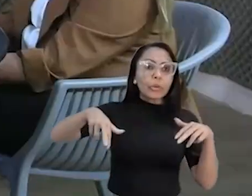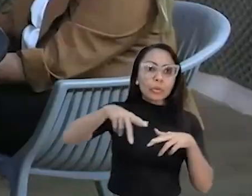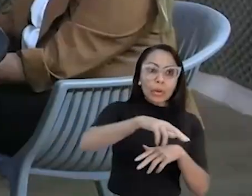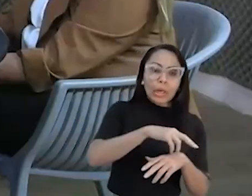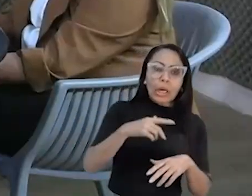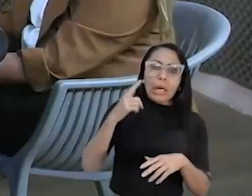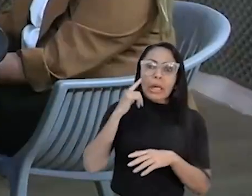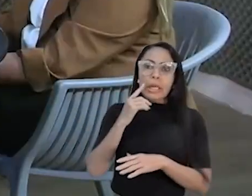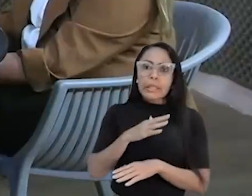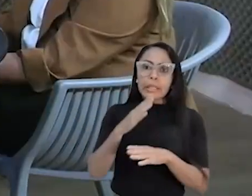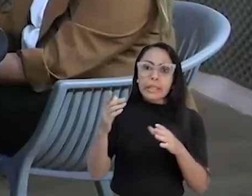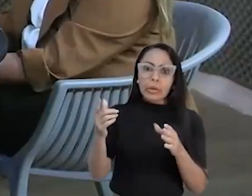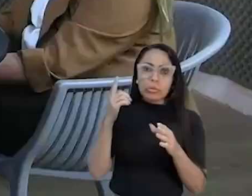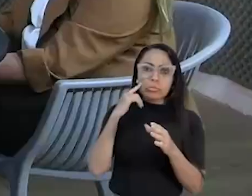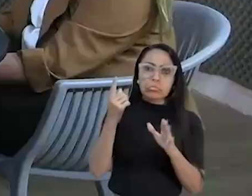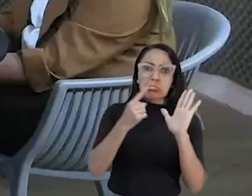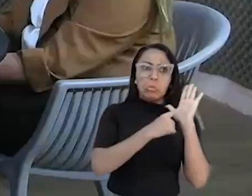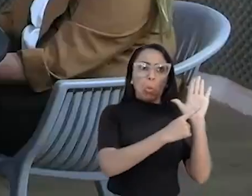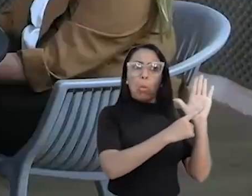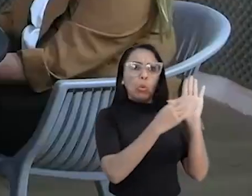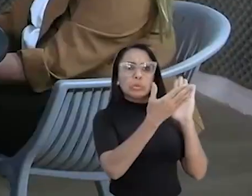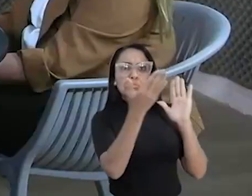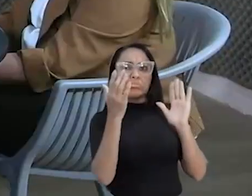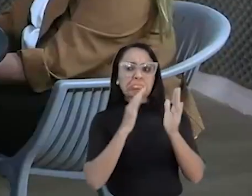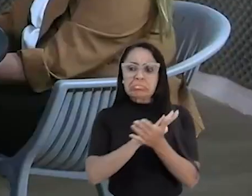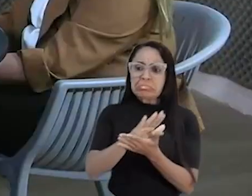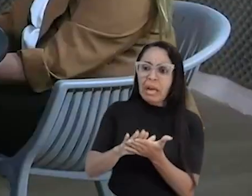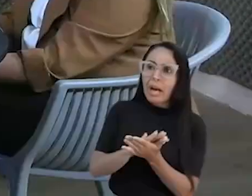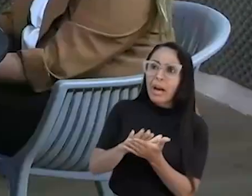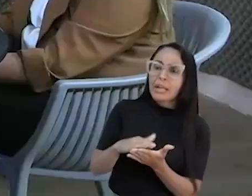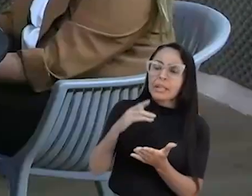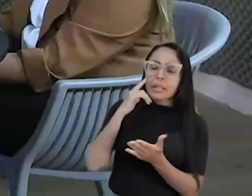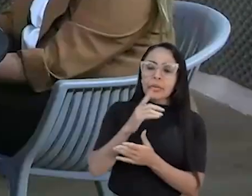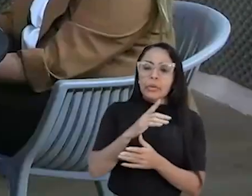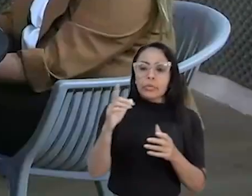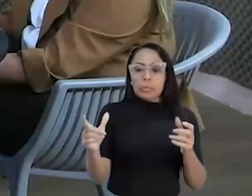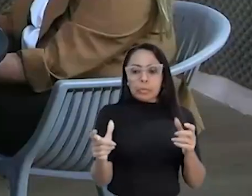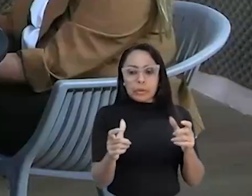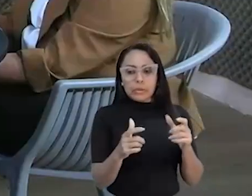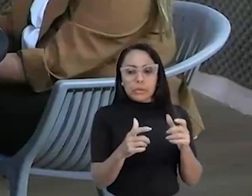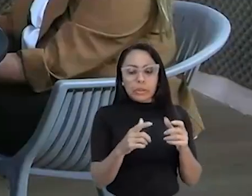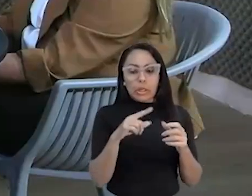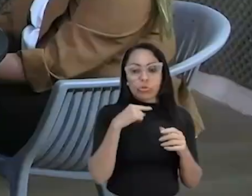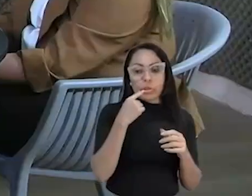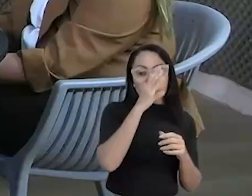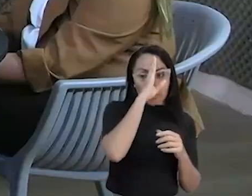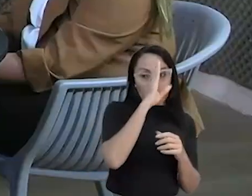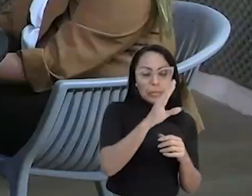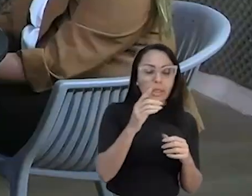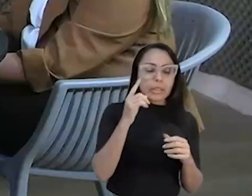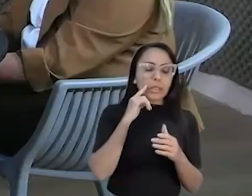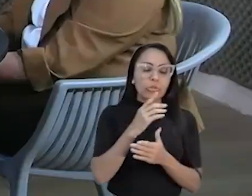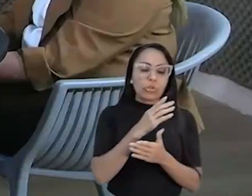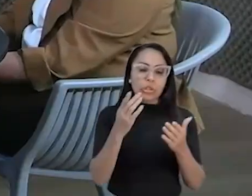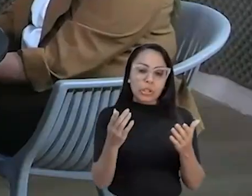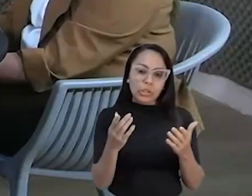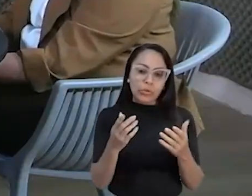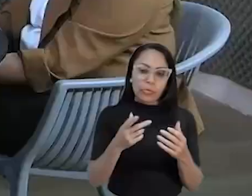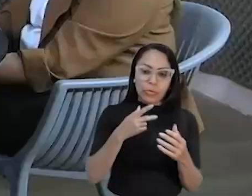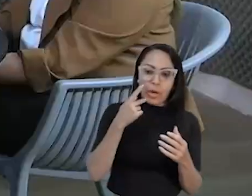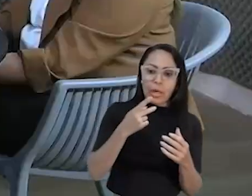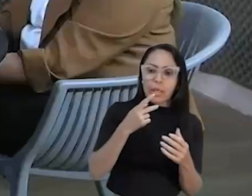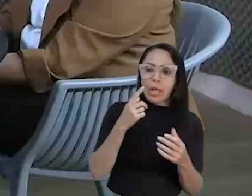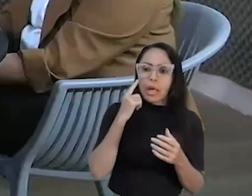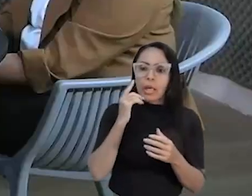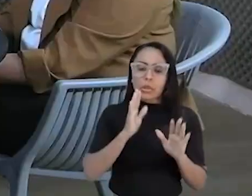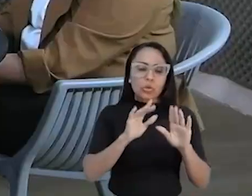bem complicada, porque não foi feita de forma adequada, principalmente com o que a gente chama de estudo de fluxo. Assim,